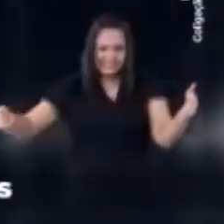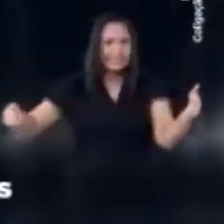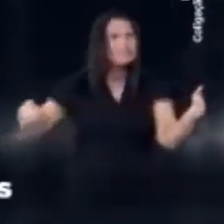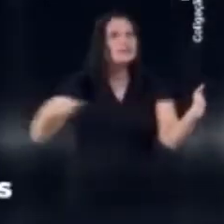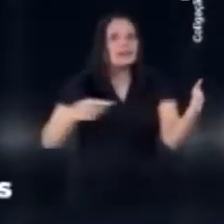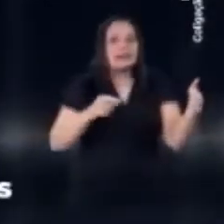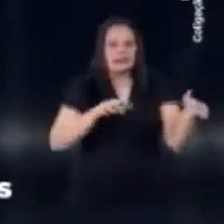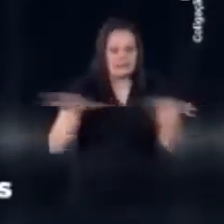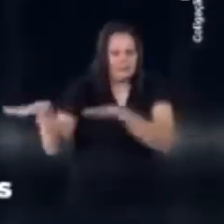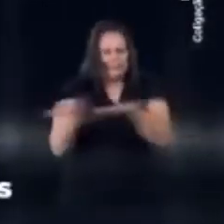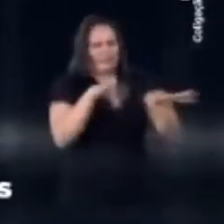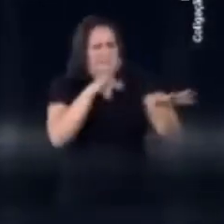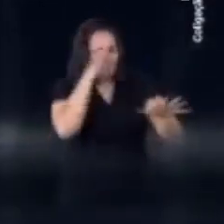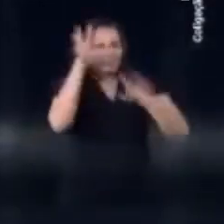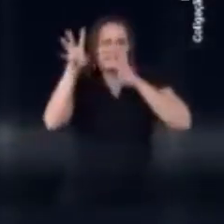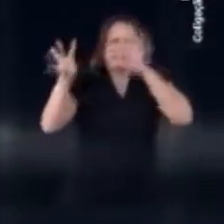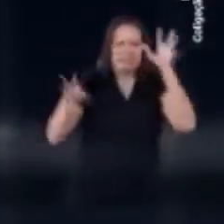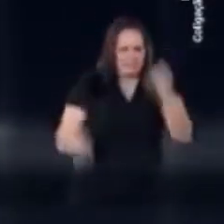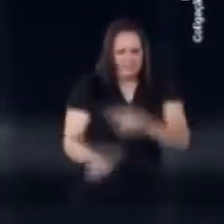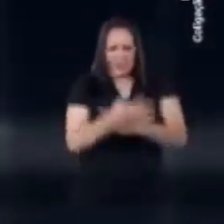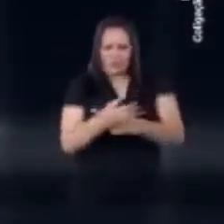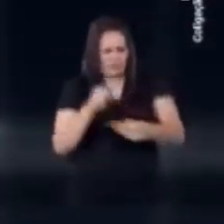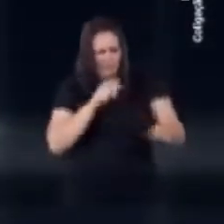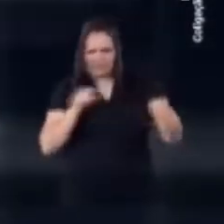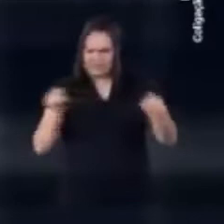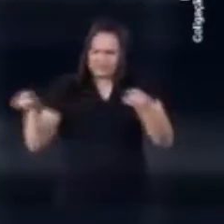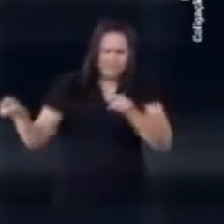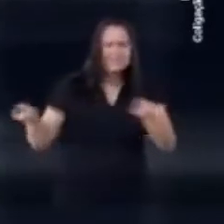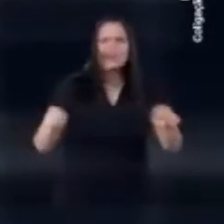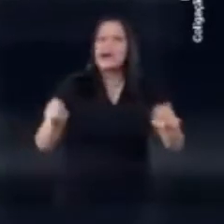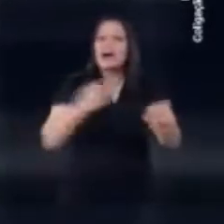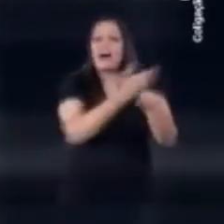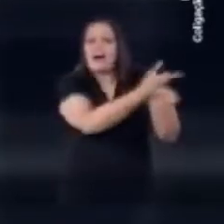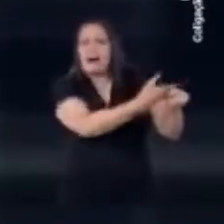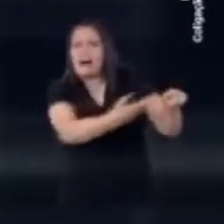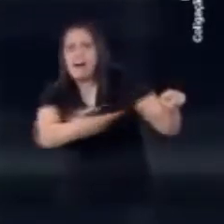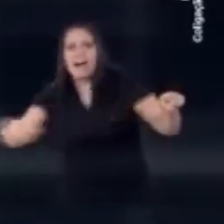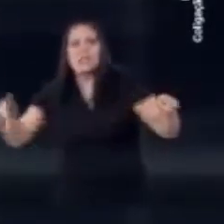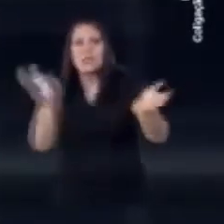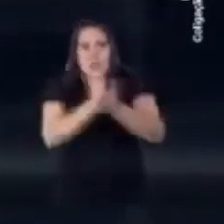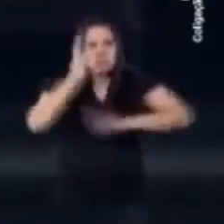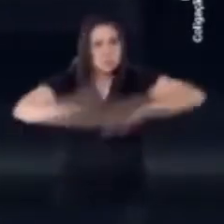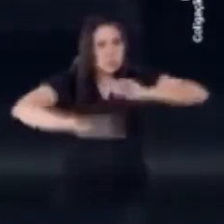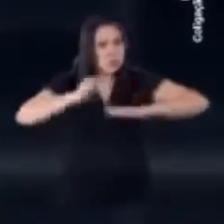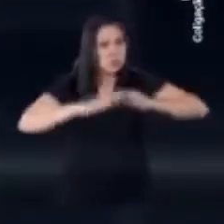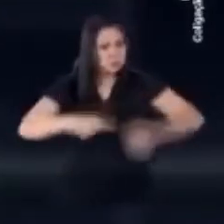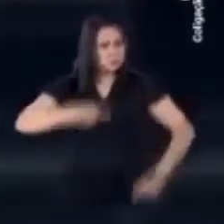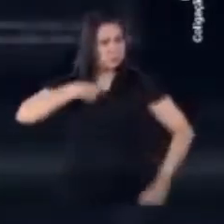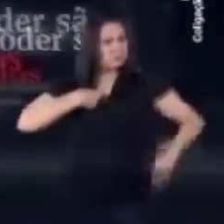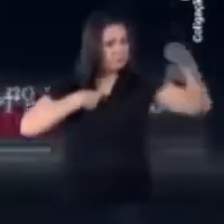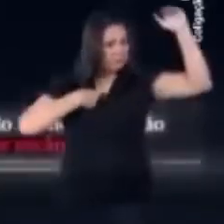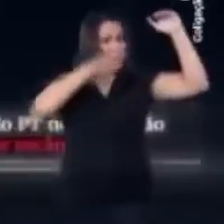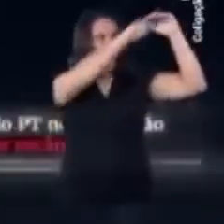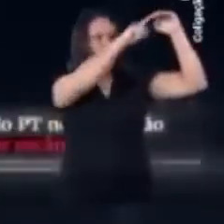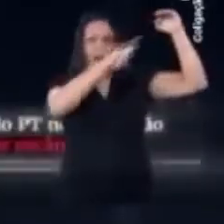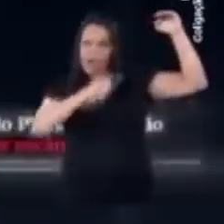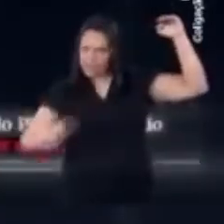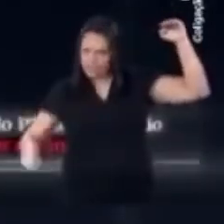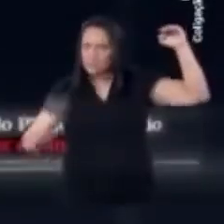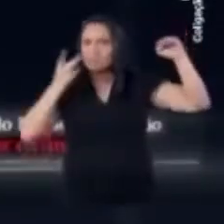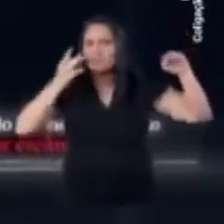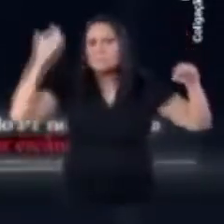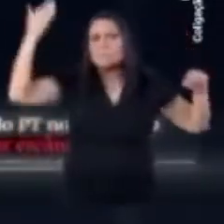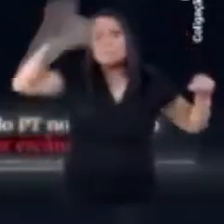período, dezenas de escândalos e casos de corrupção estiveram presentes no primeiro escalão do governo. As